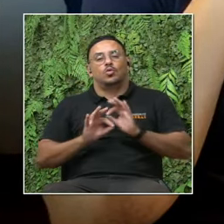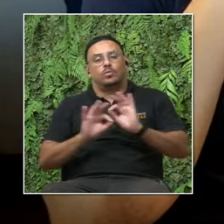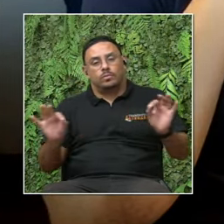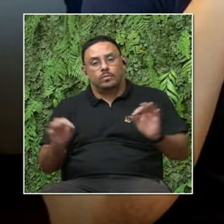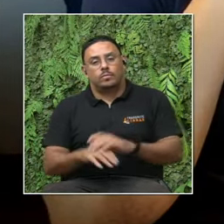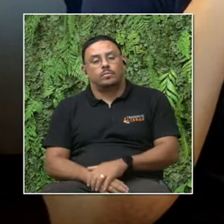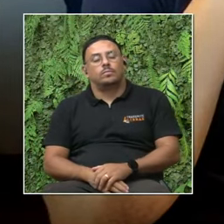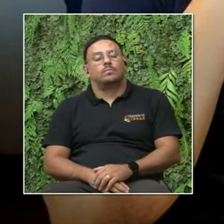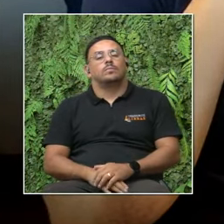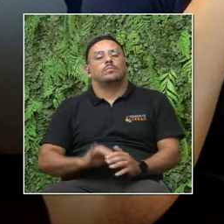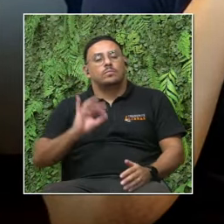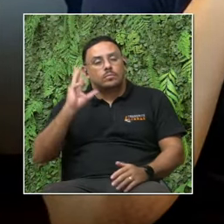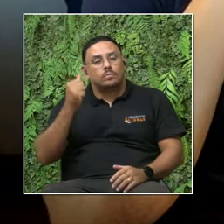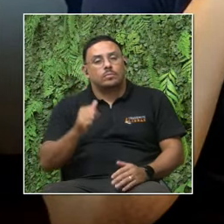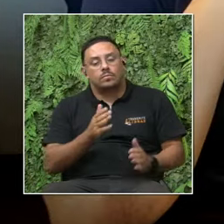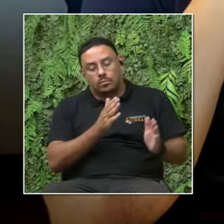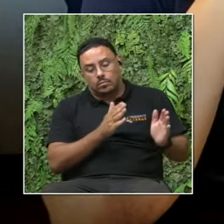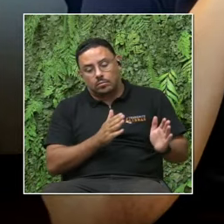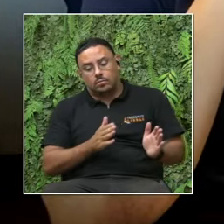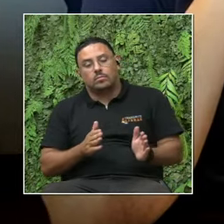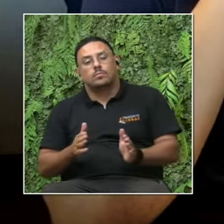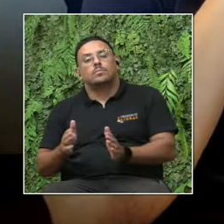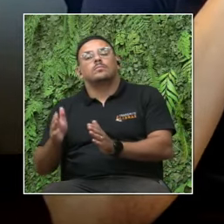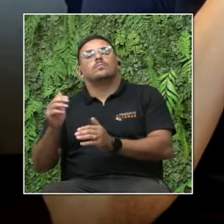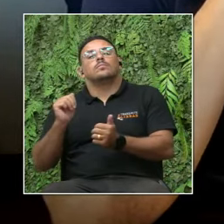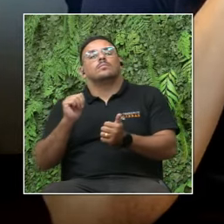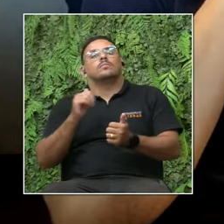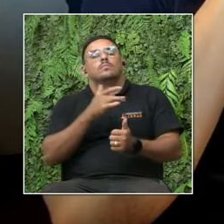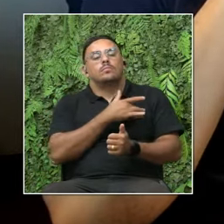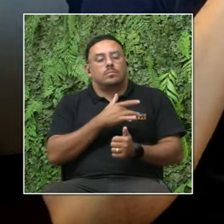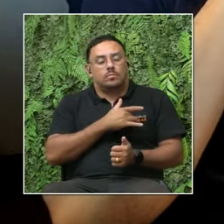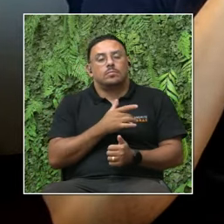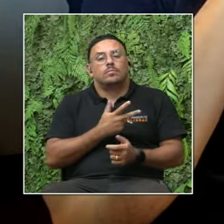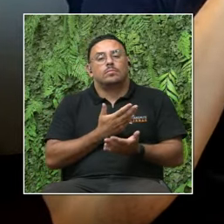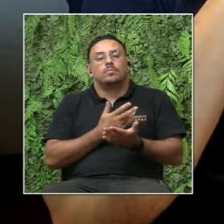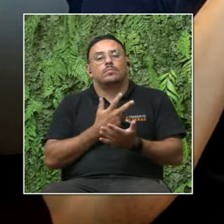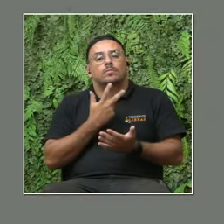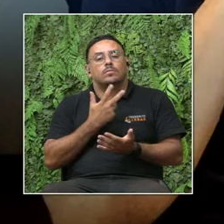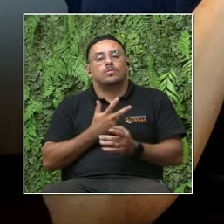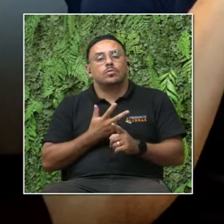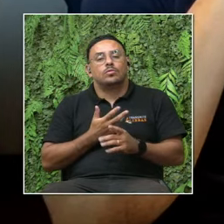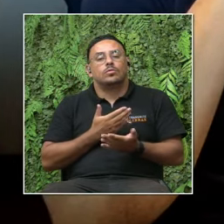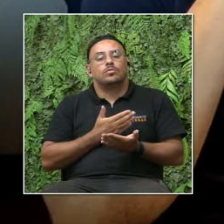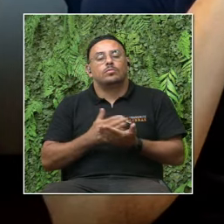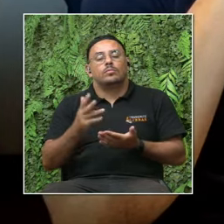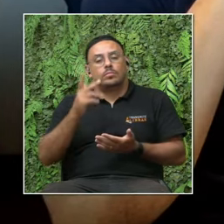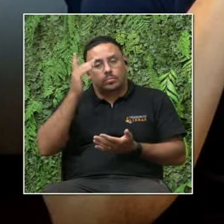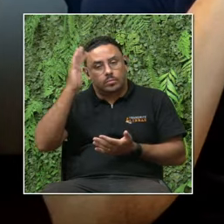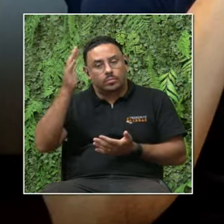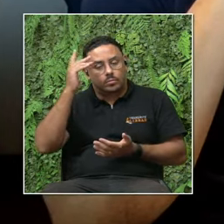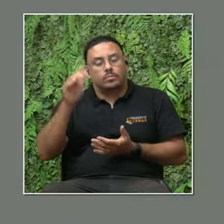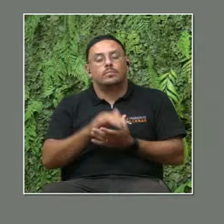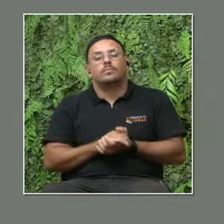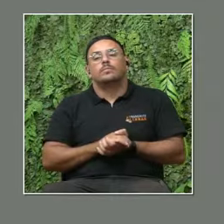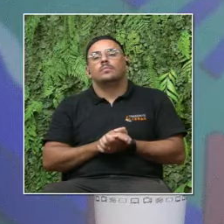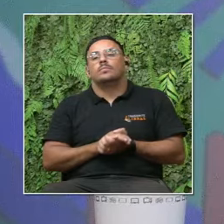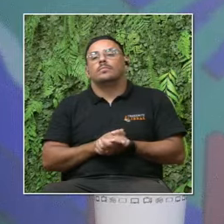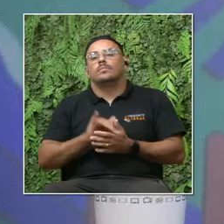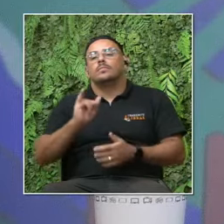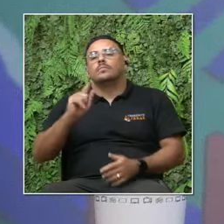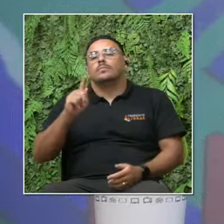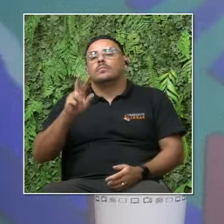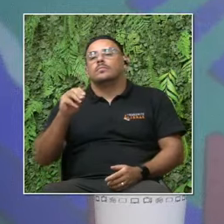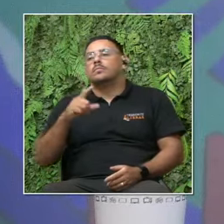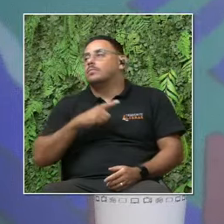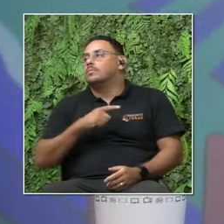mais eu acho que durante o jogo mesmo o Cruzeiro já tava focando no clássico boa